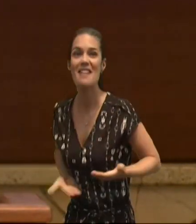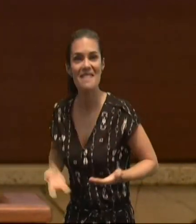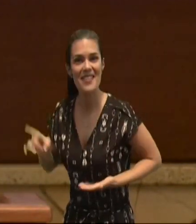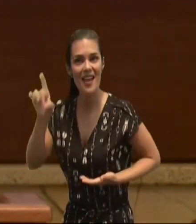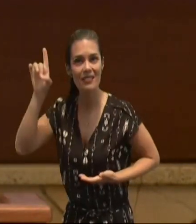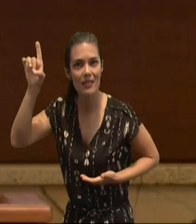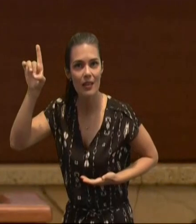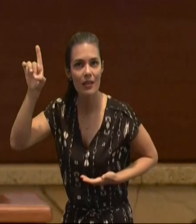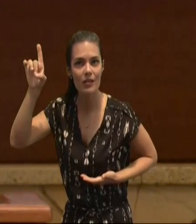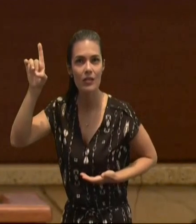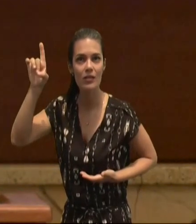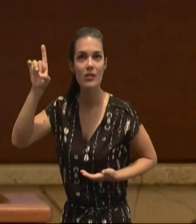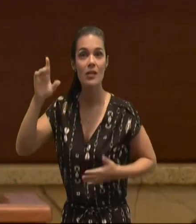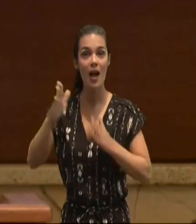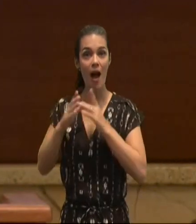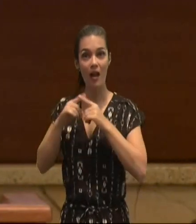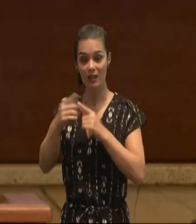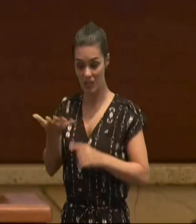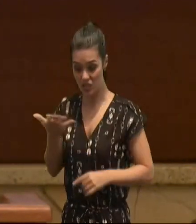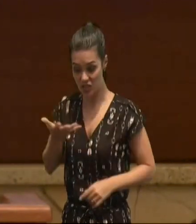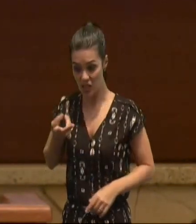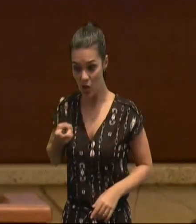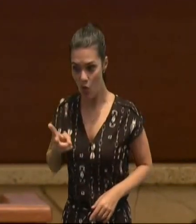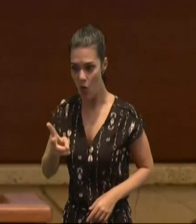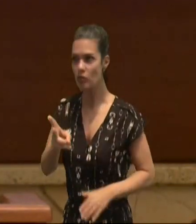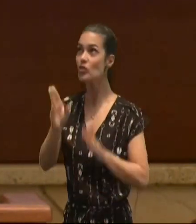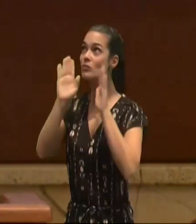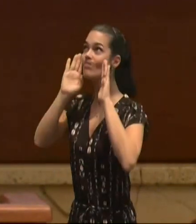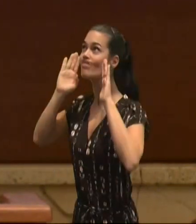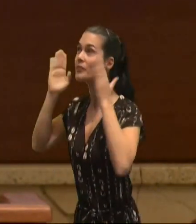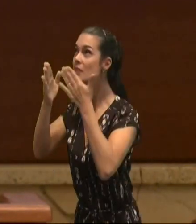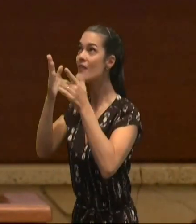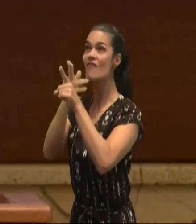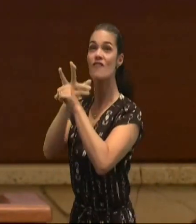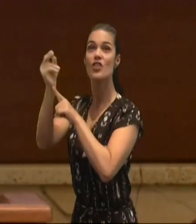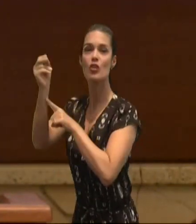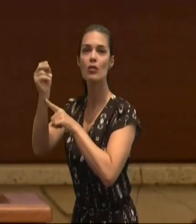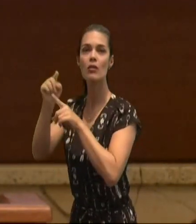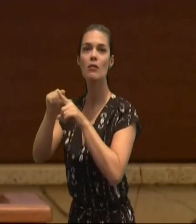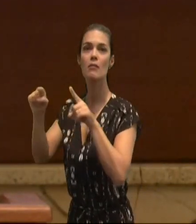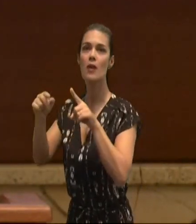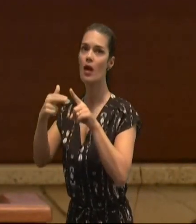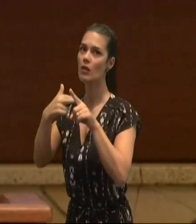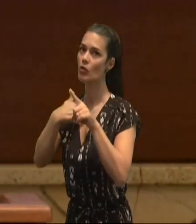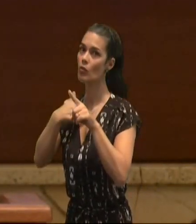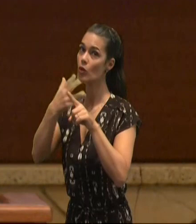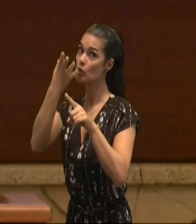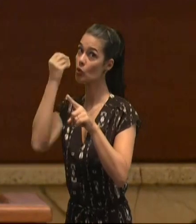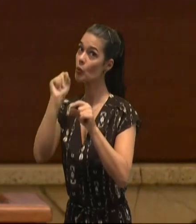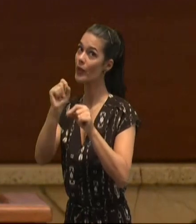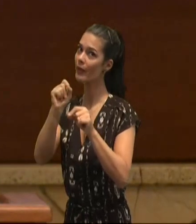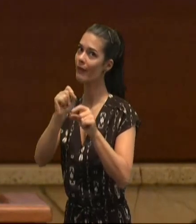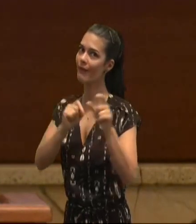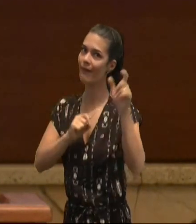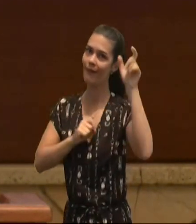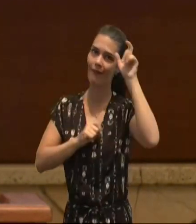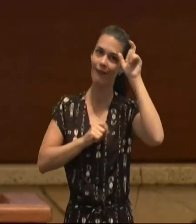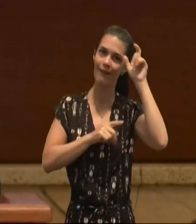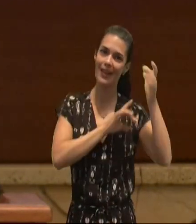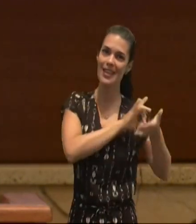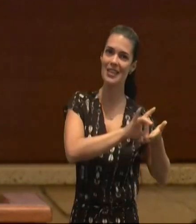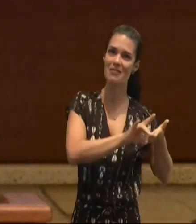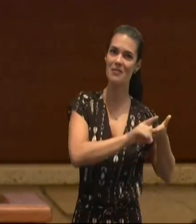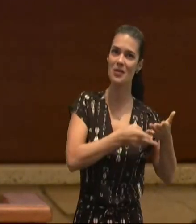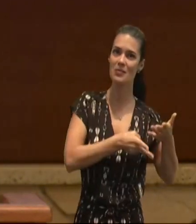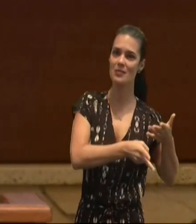lembra a igreja do Senhor que quer prosseguir em rumo à vitória. Mas nós não podemos esquecer que o inimigo está sempre à